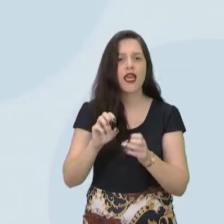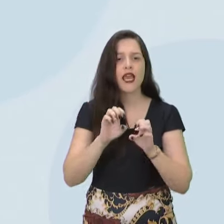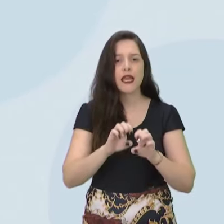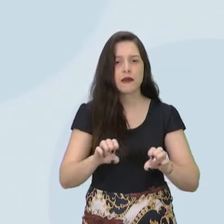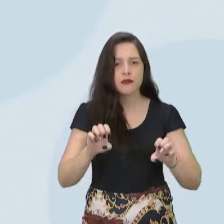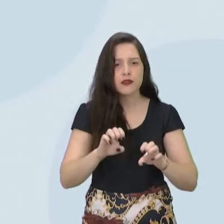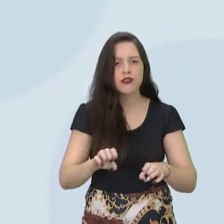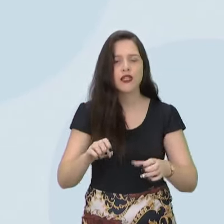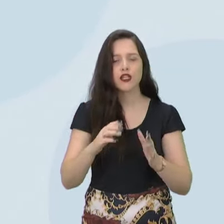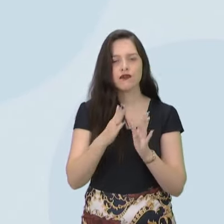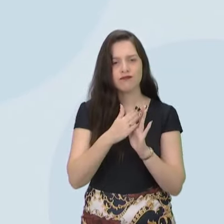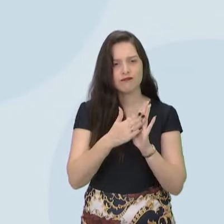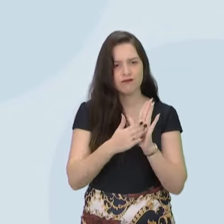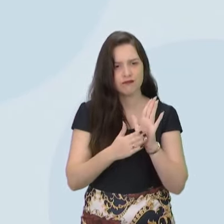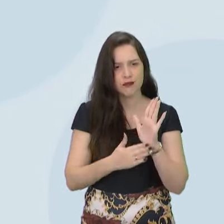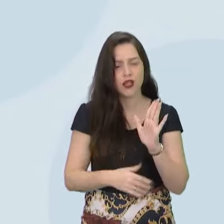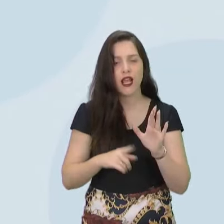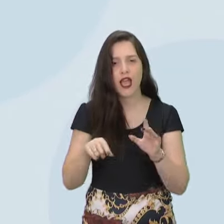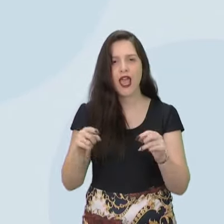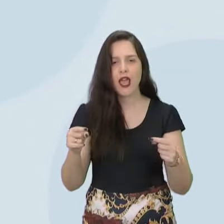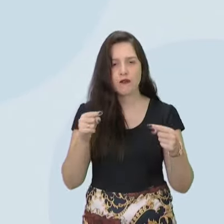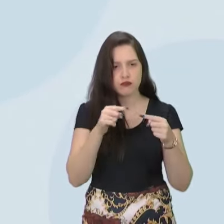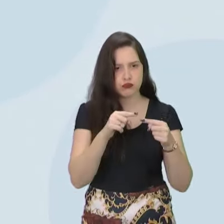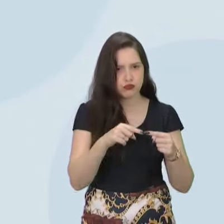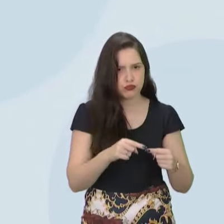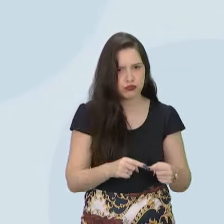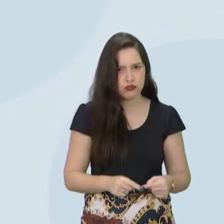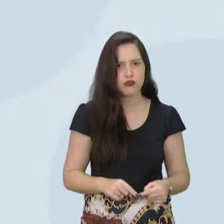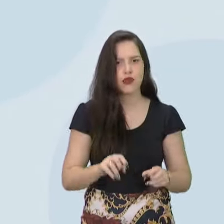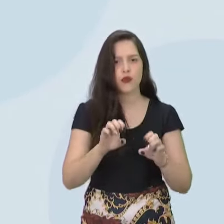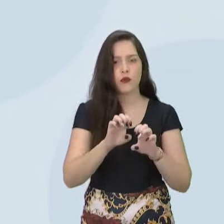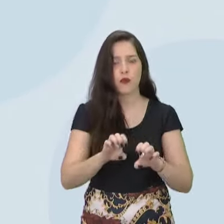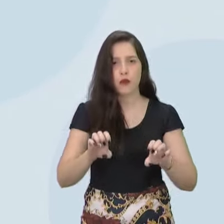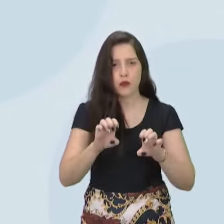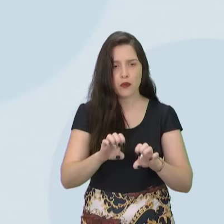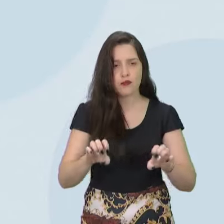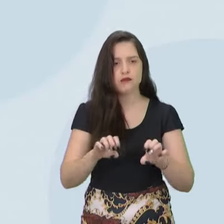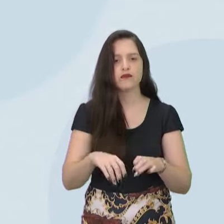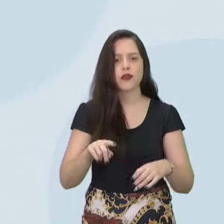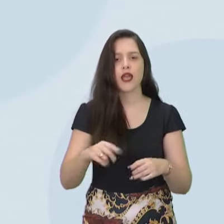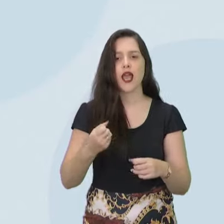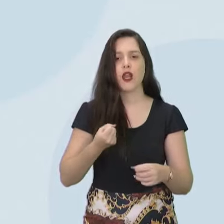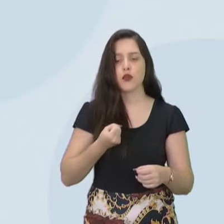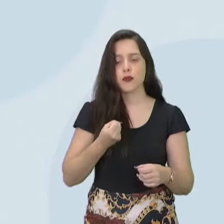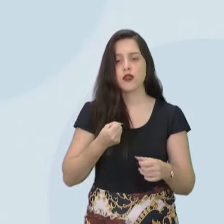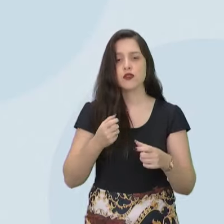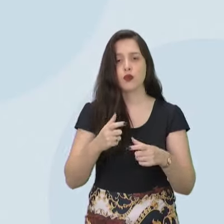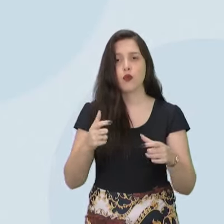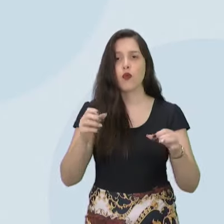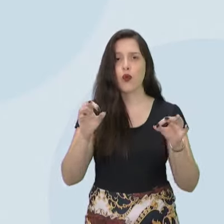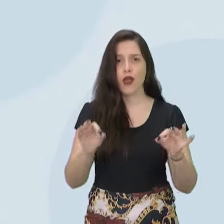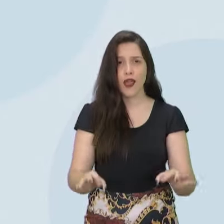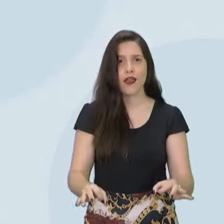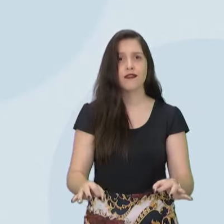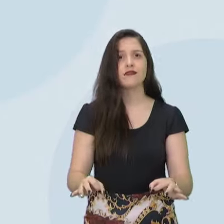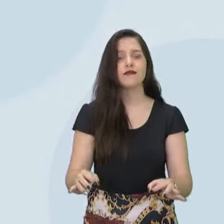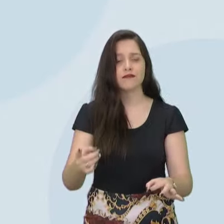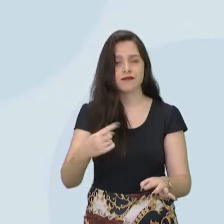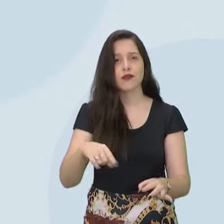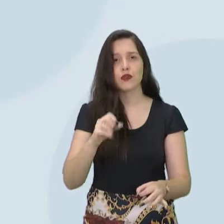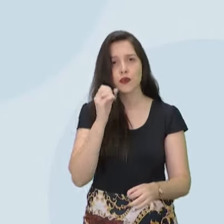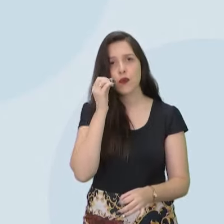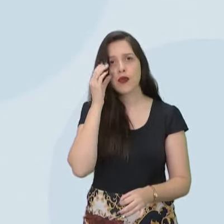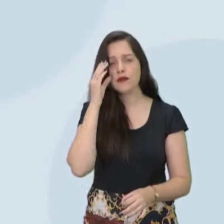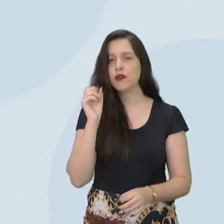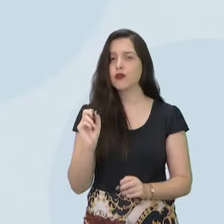dos itinerários associadas aos eixos estruturantes, e aí com a numeração correta de cada área de conhecimento,